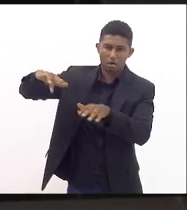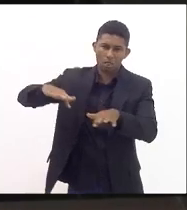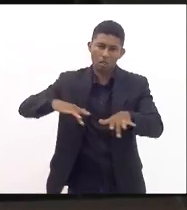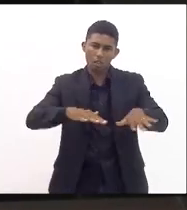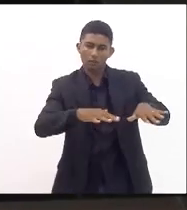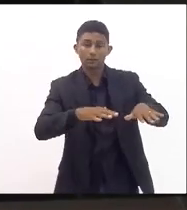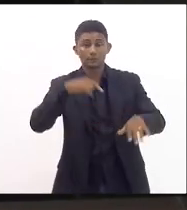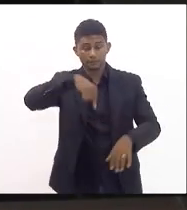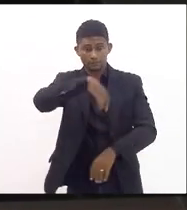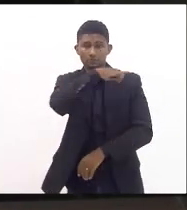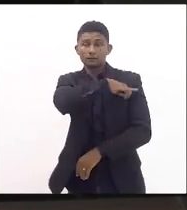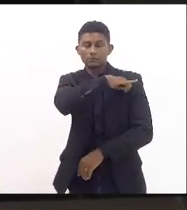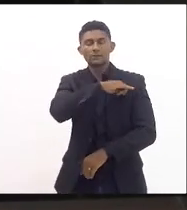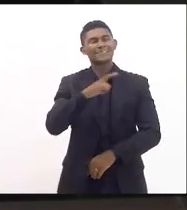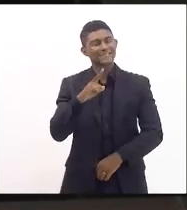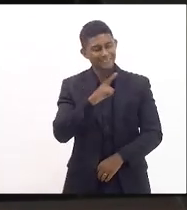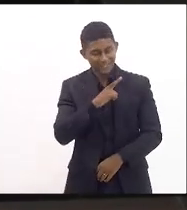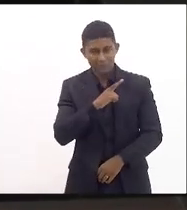estado do Rio de Janeiro